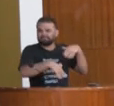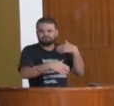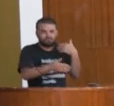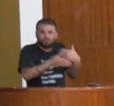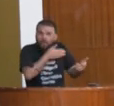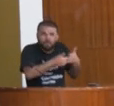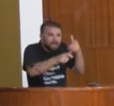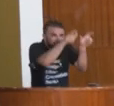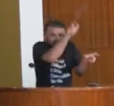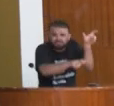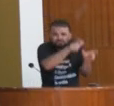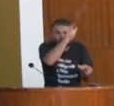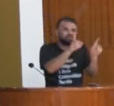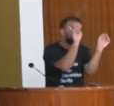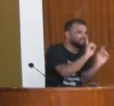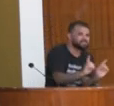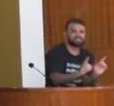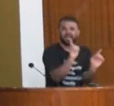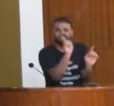é que estamos aqui.